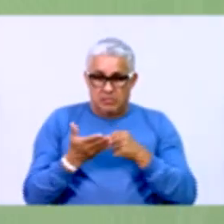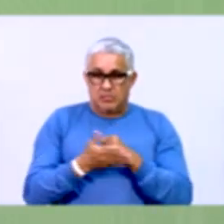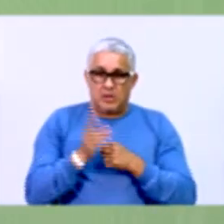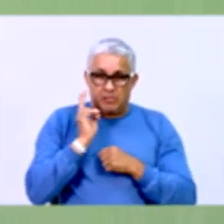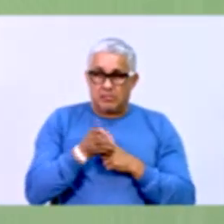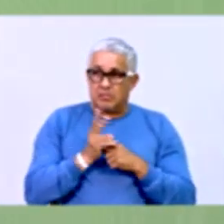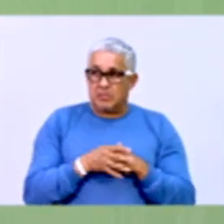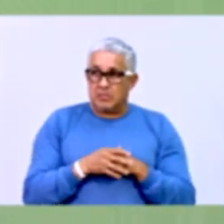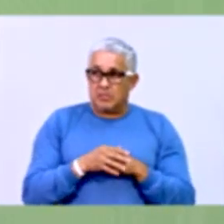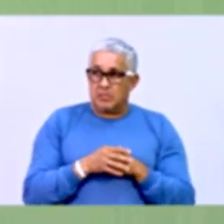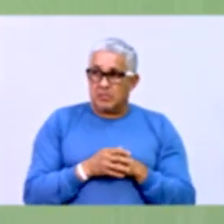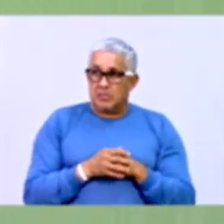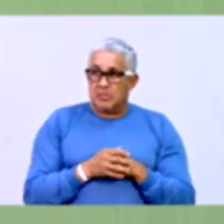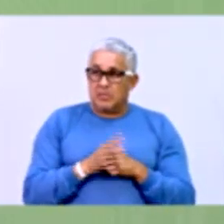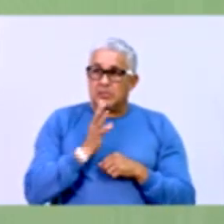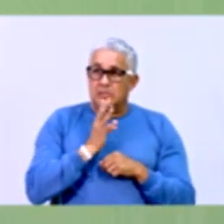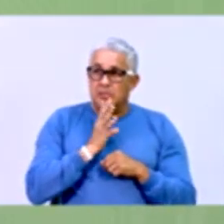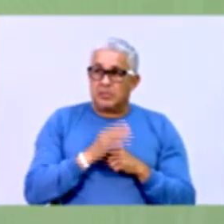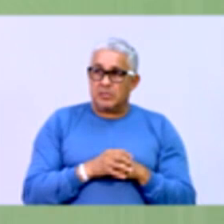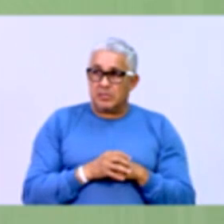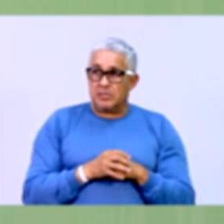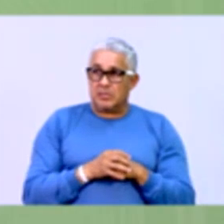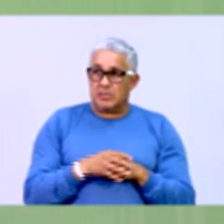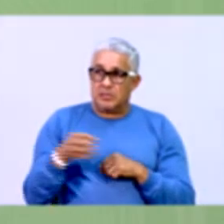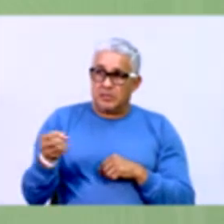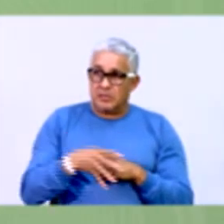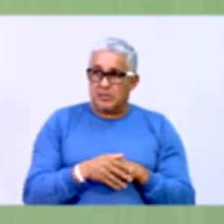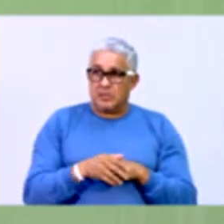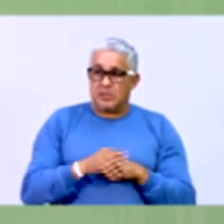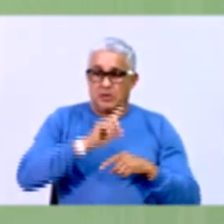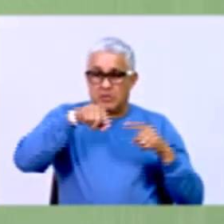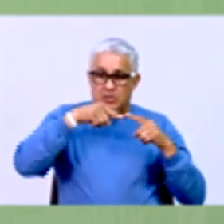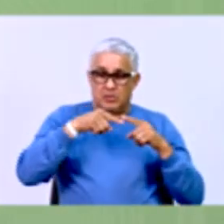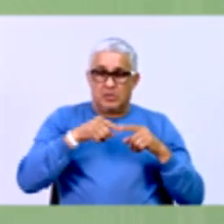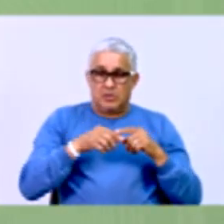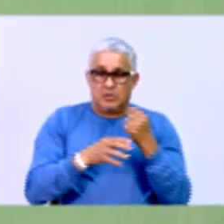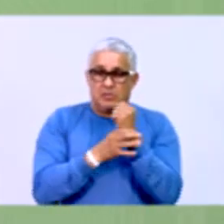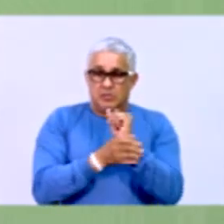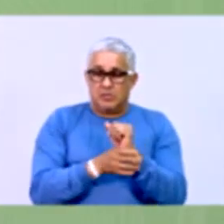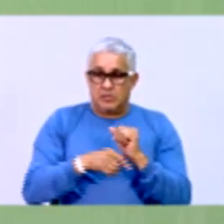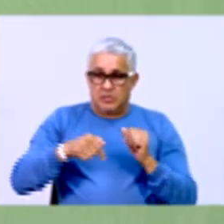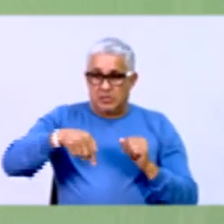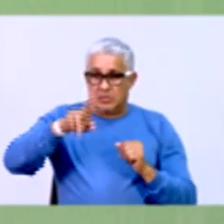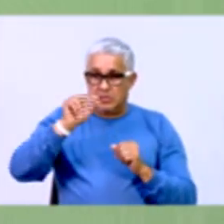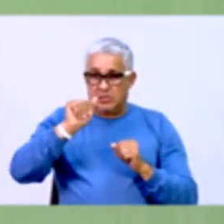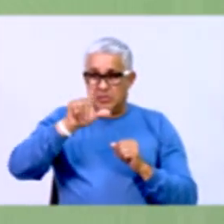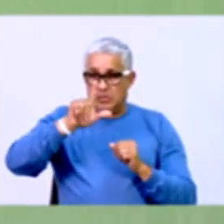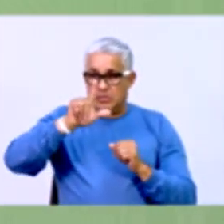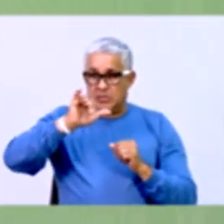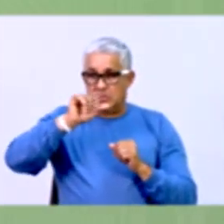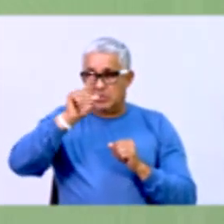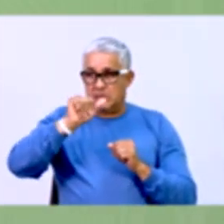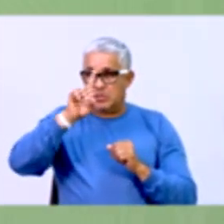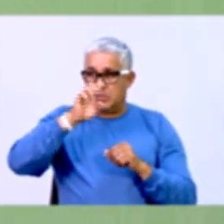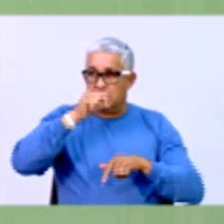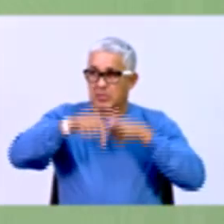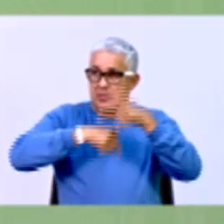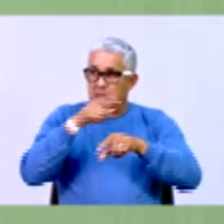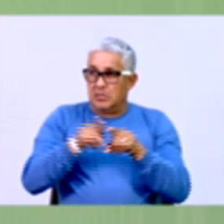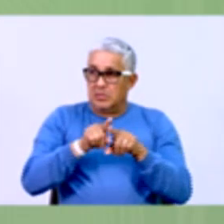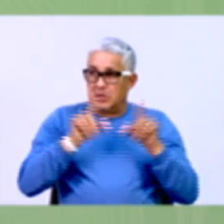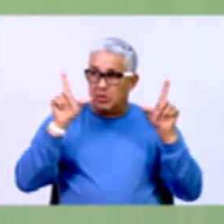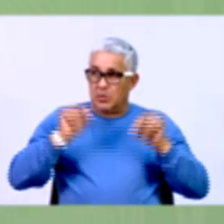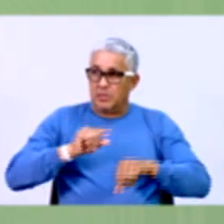falou do follow-up. Essa atualização vira garantir a qualidade no serviço e a redução no tempo de execução em atividades